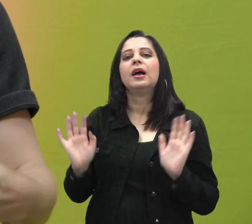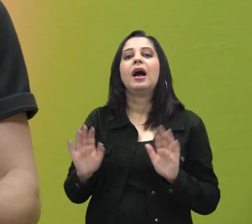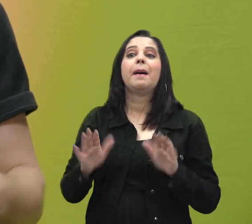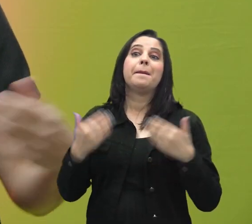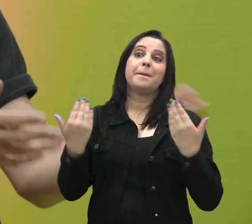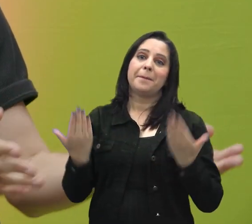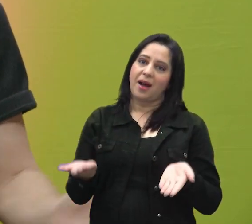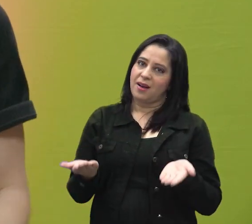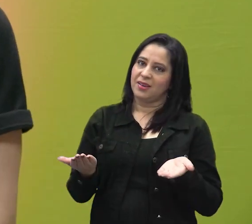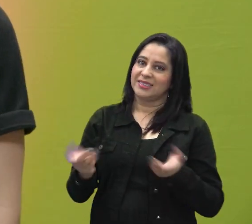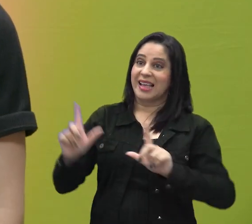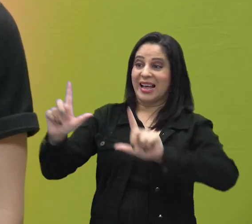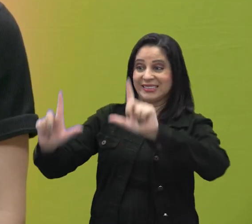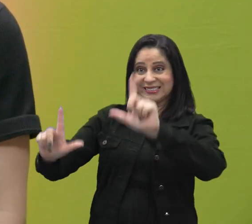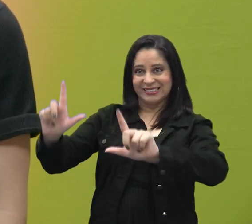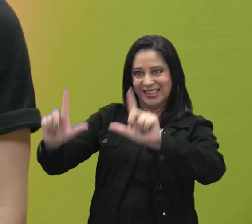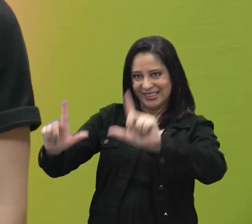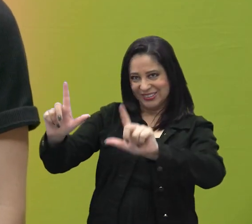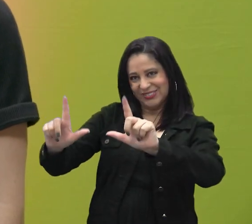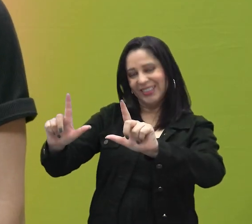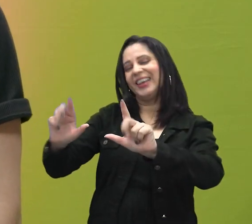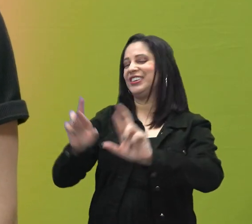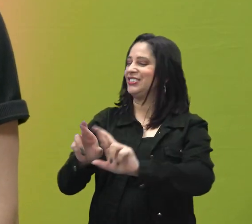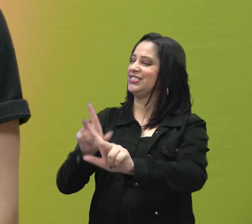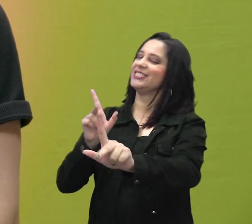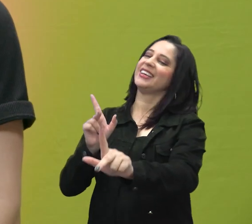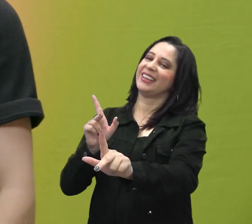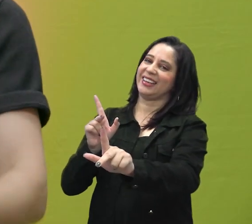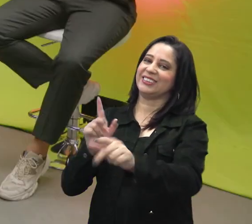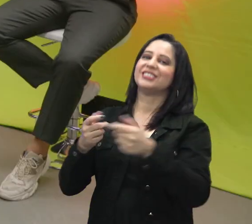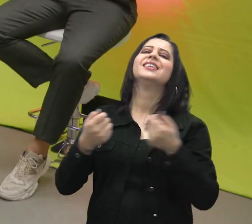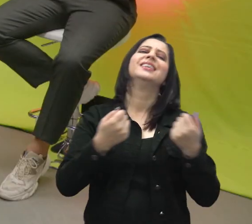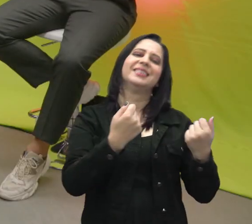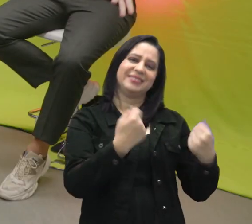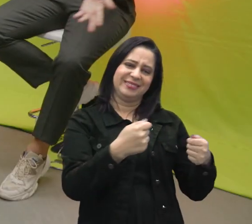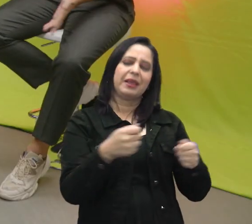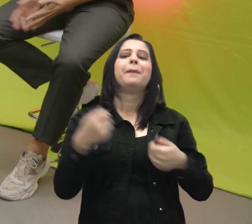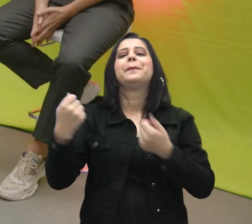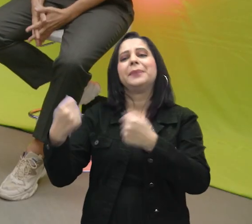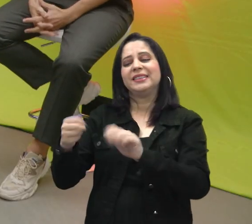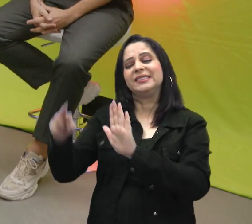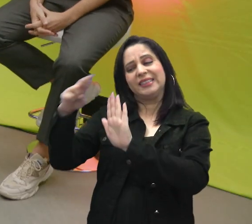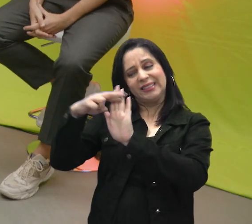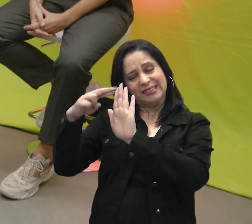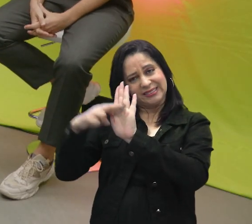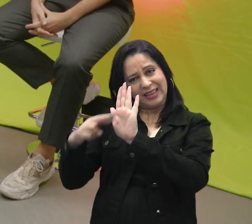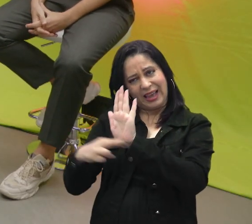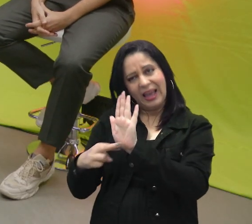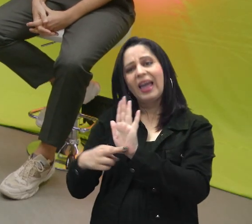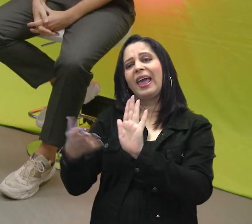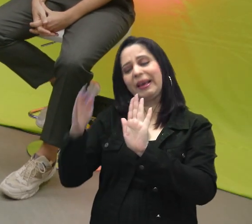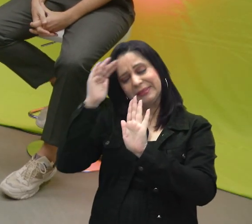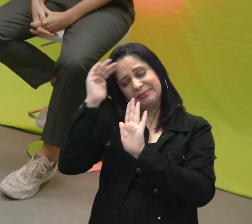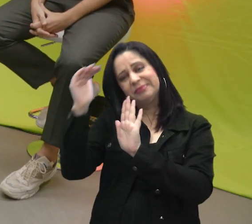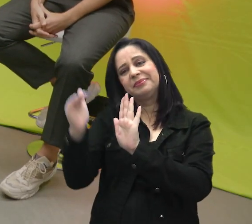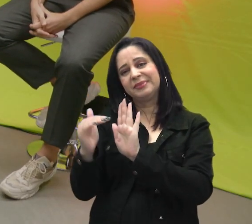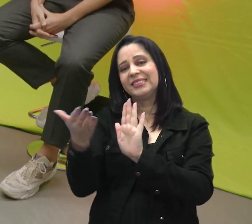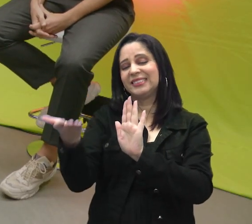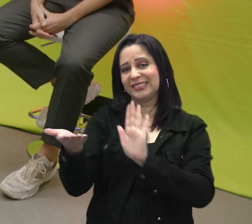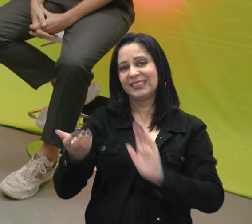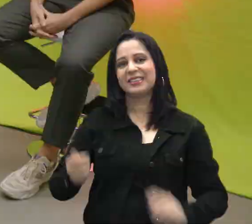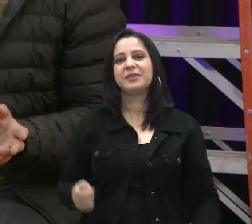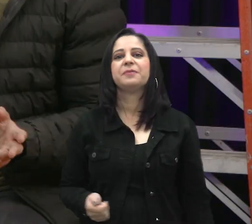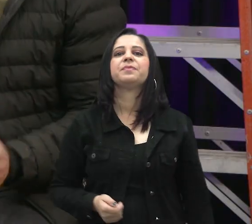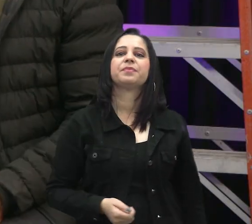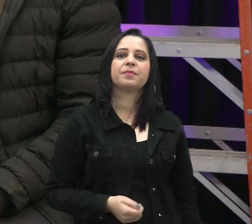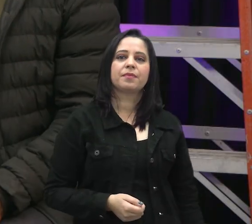minha rede social. Agora, na vida artística, não, né? Na vida artística, você recebe o roteiro e bora lá. Seguir as orientações da equipe técnica, a direção